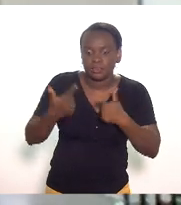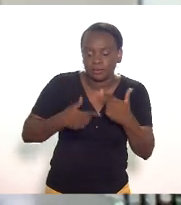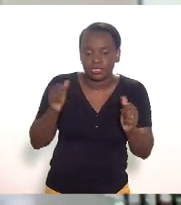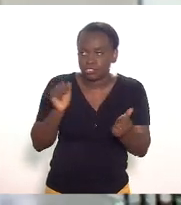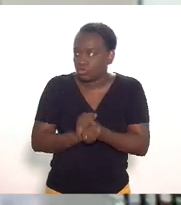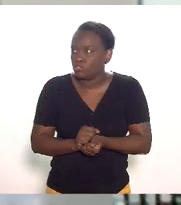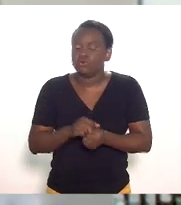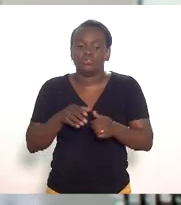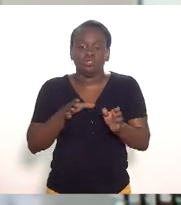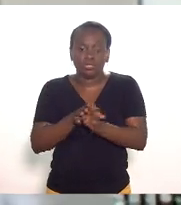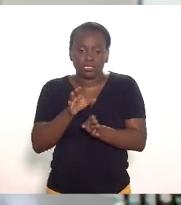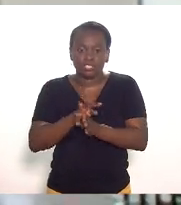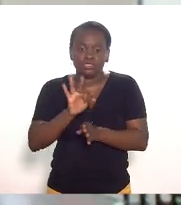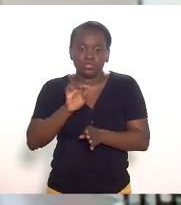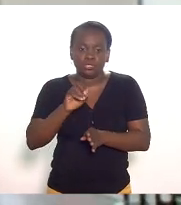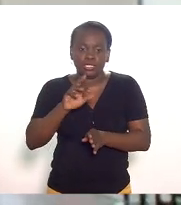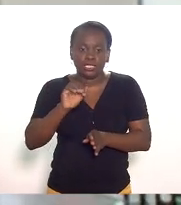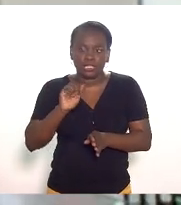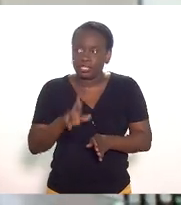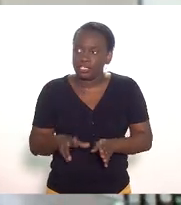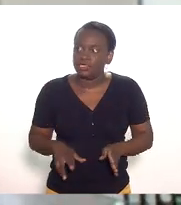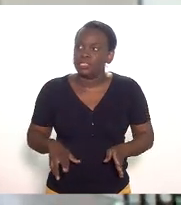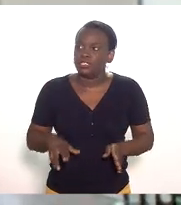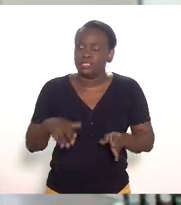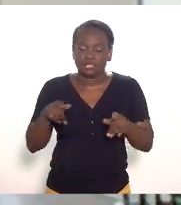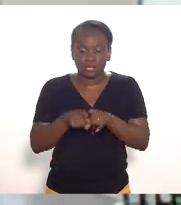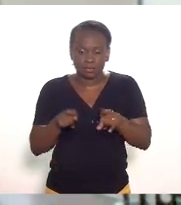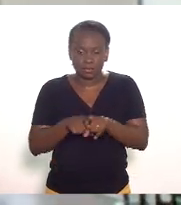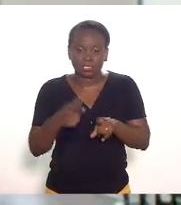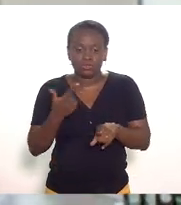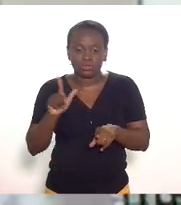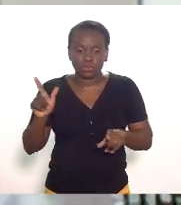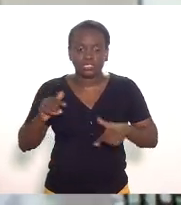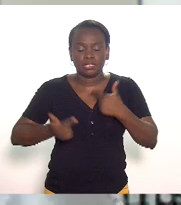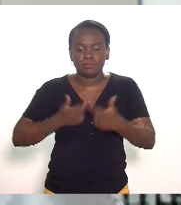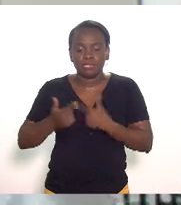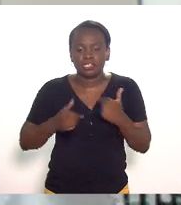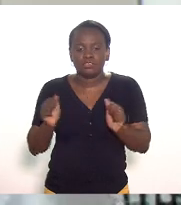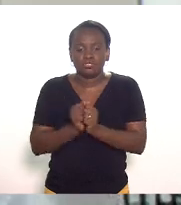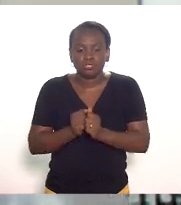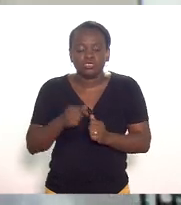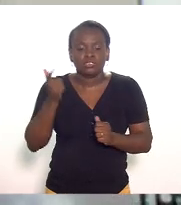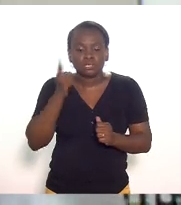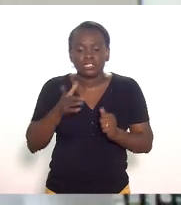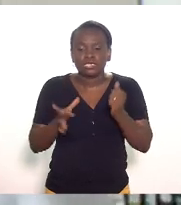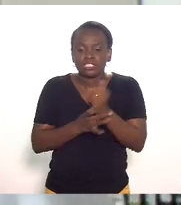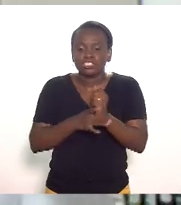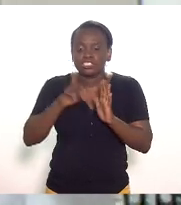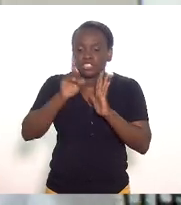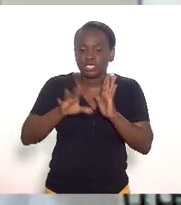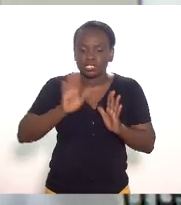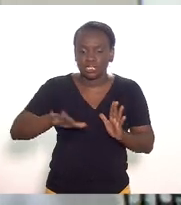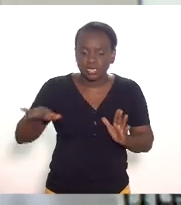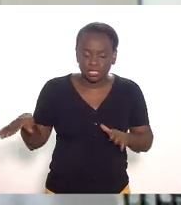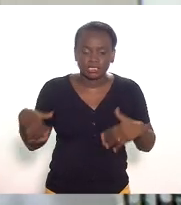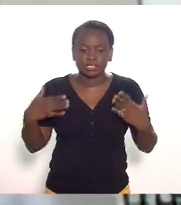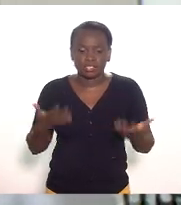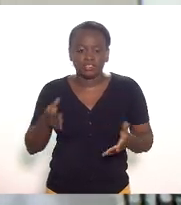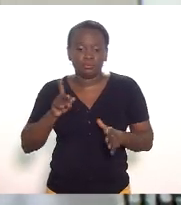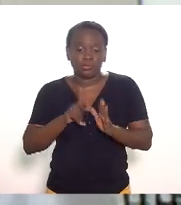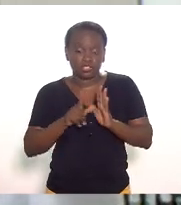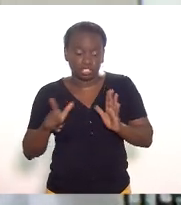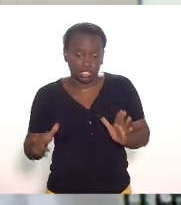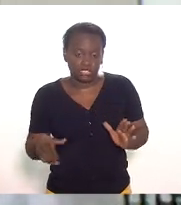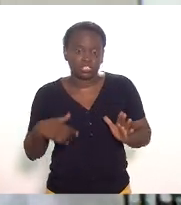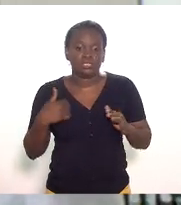Conselho Tutelar, com outros órgãos que também atuam no sentido de buscar garantir os direitos da criança, e nesse sentido o projeto